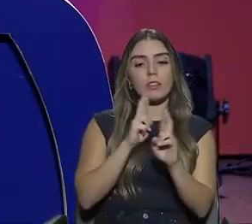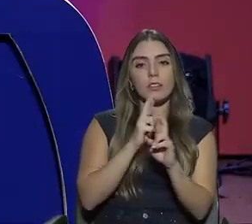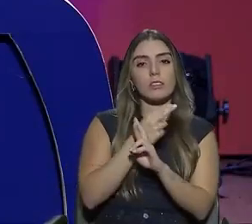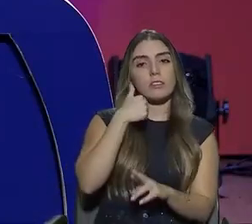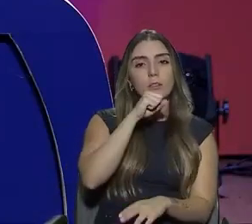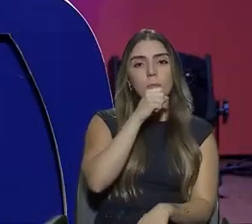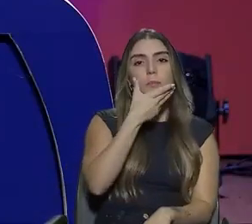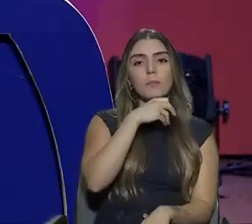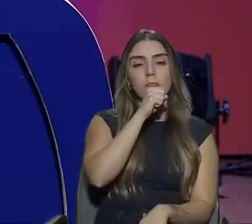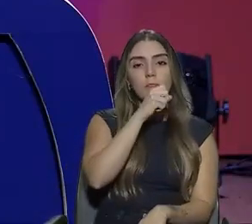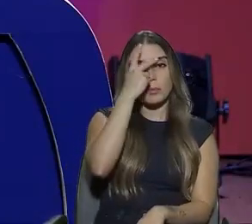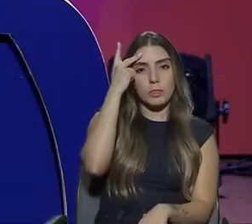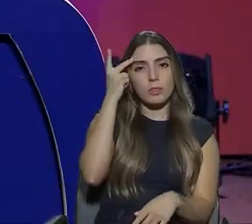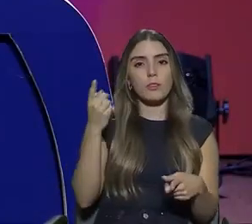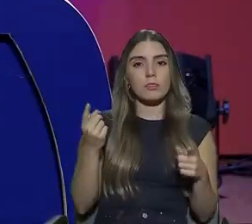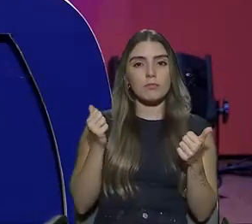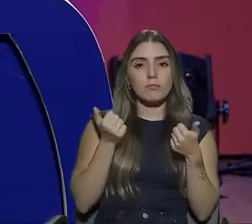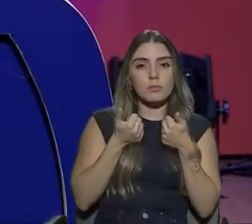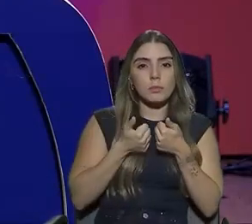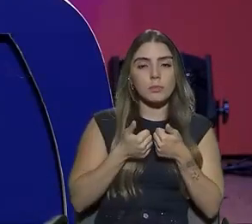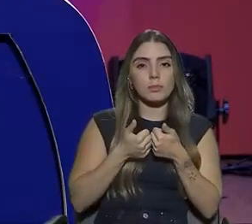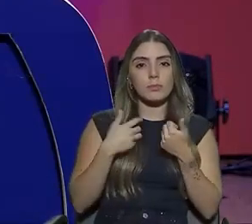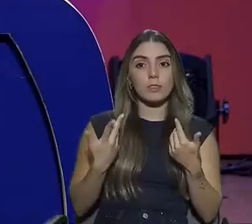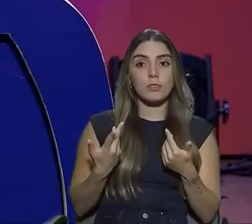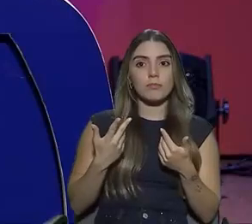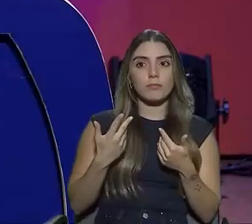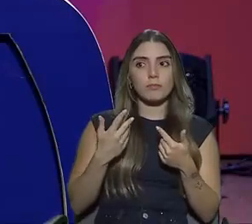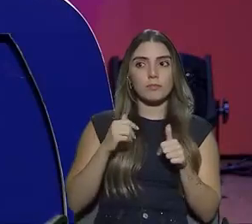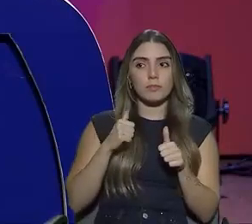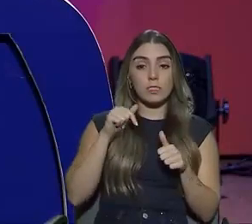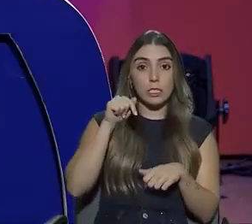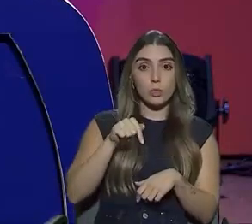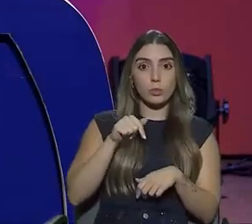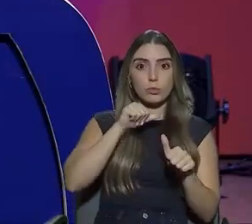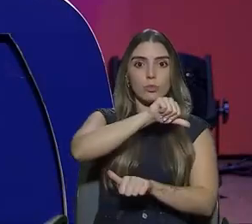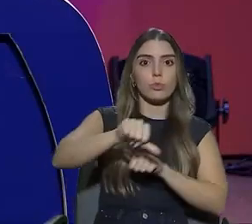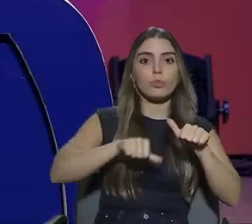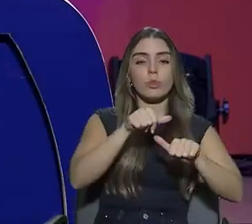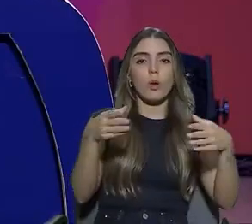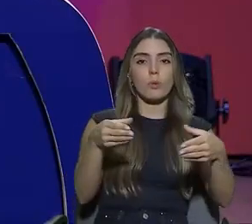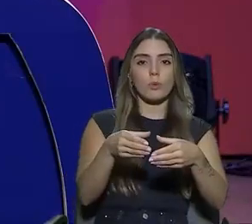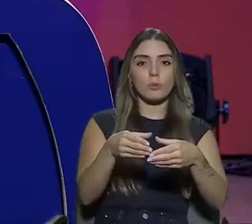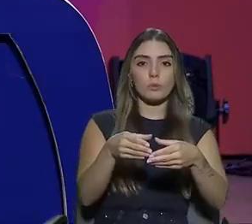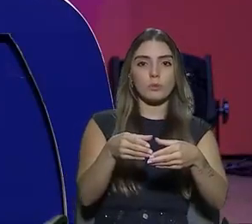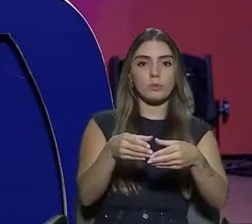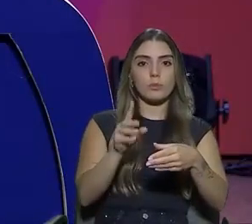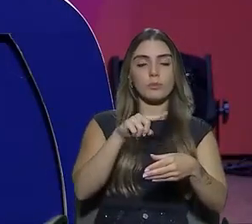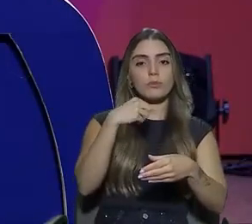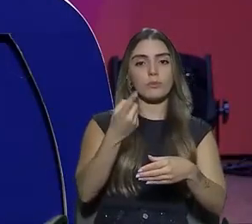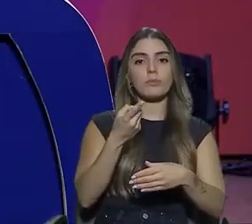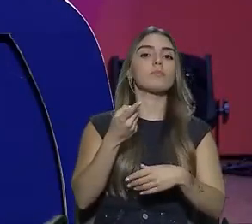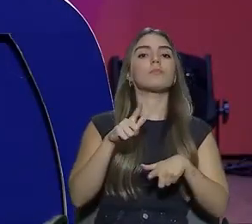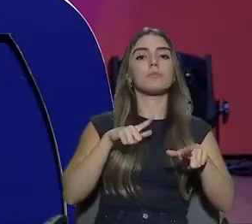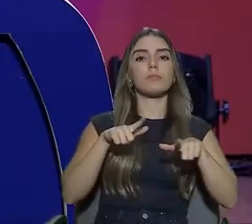aí, para esse salto, né, para o universal, esse salto coletivo, aí vem o trabalho com a linguagem,